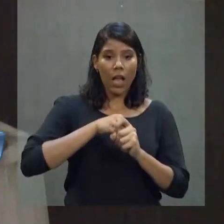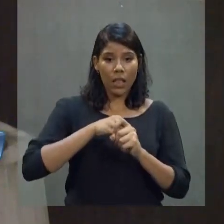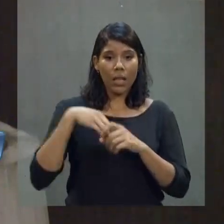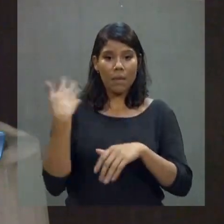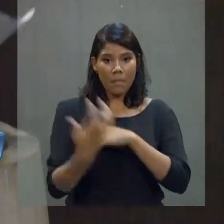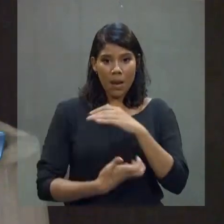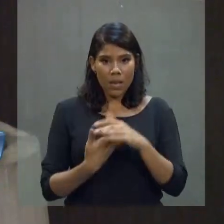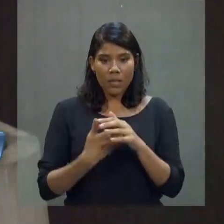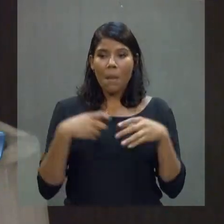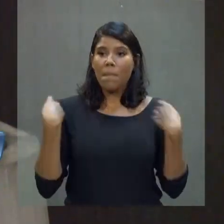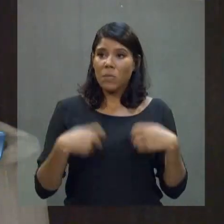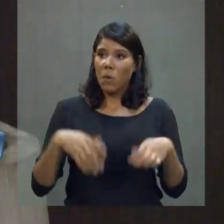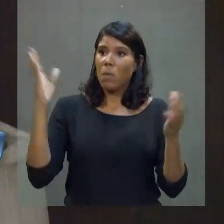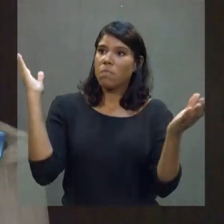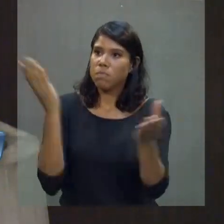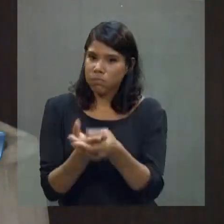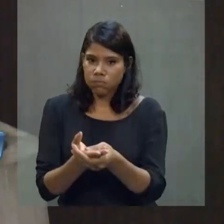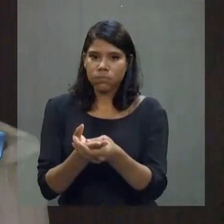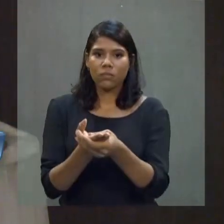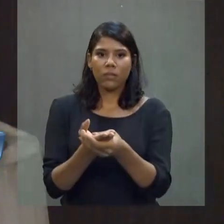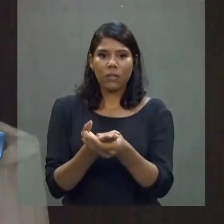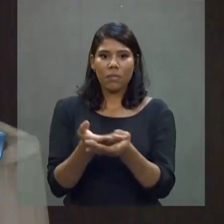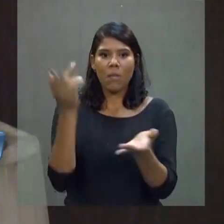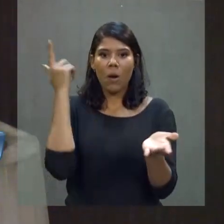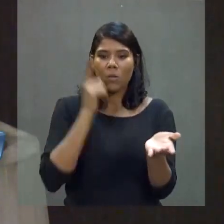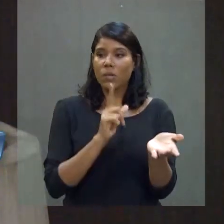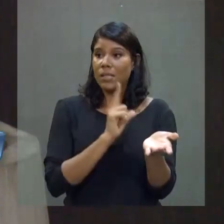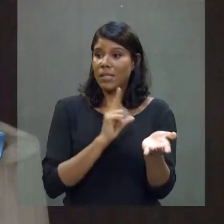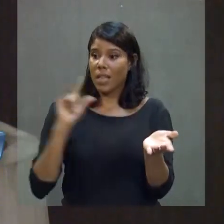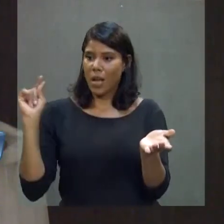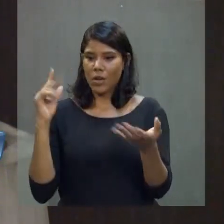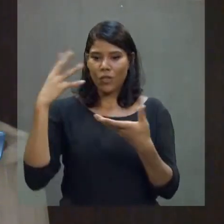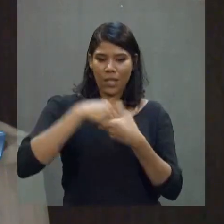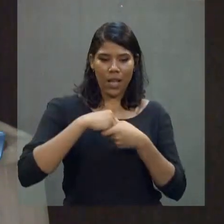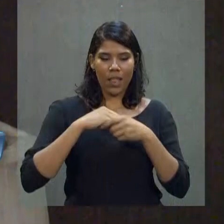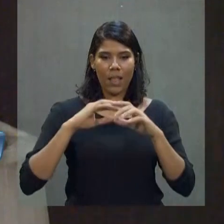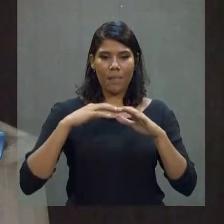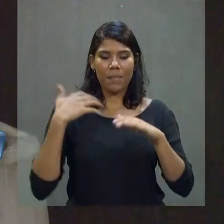com habeas corpus para poder sair da refinaria.